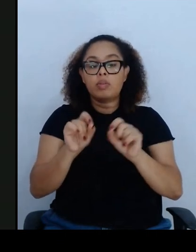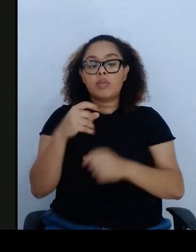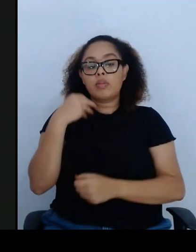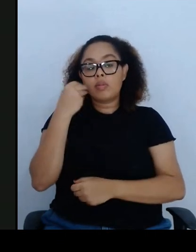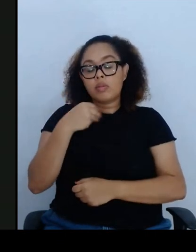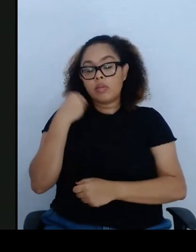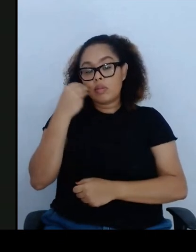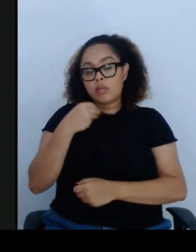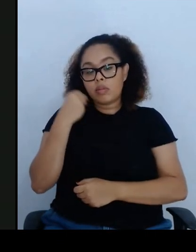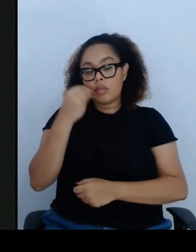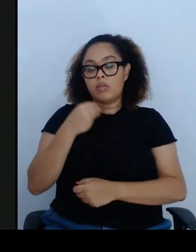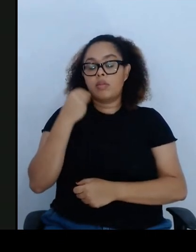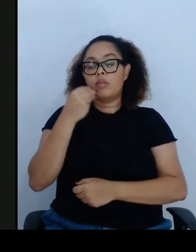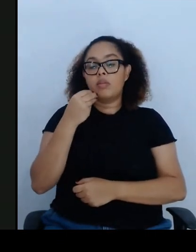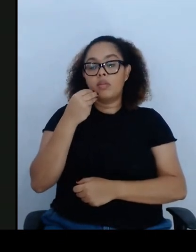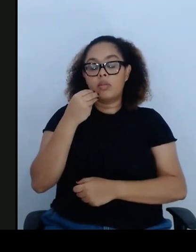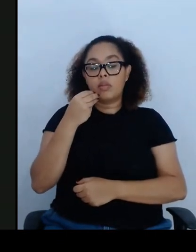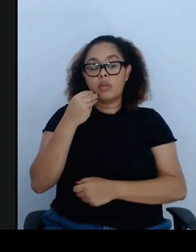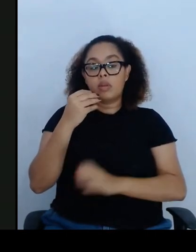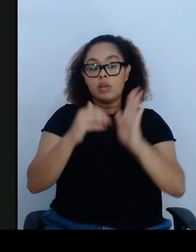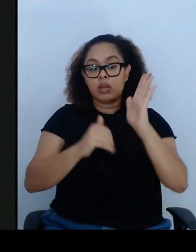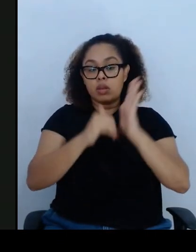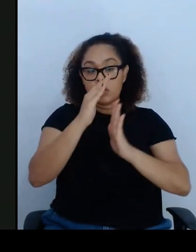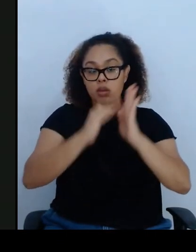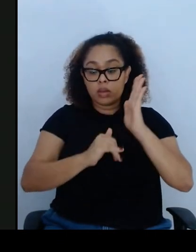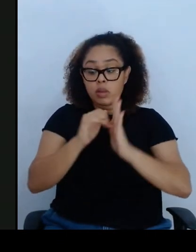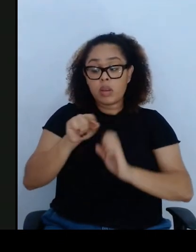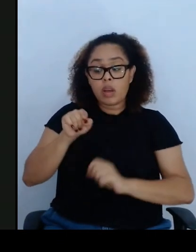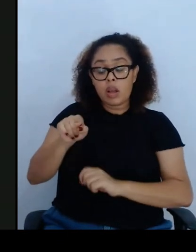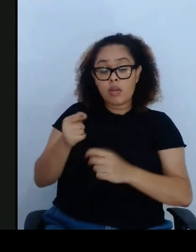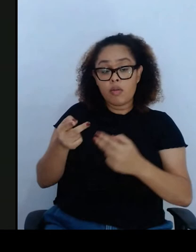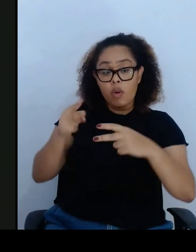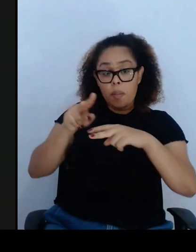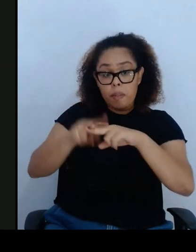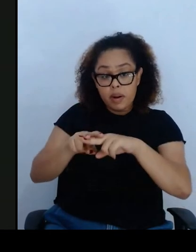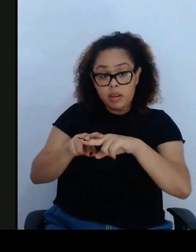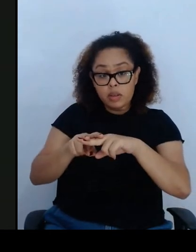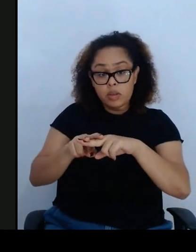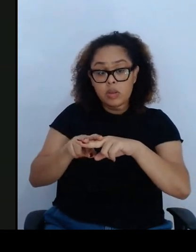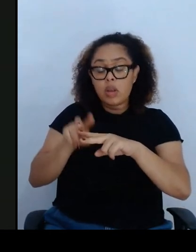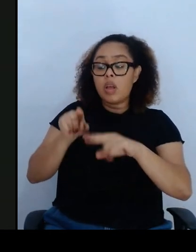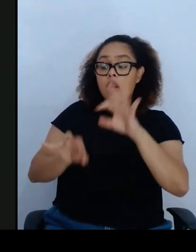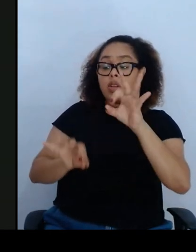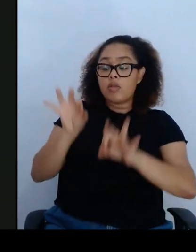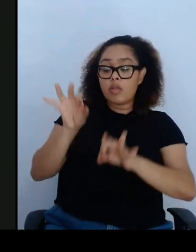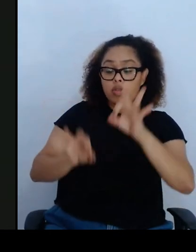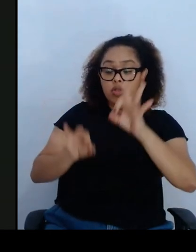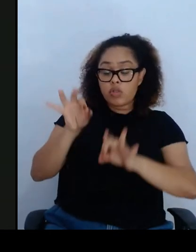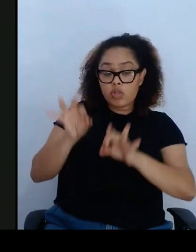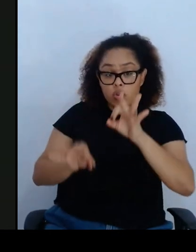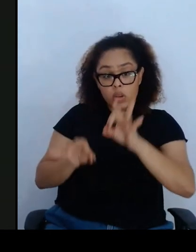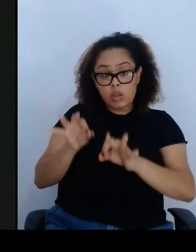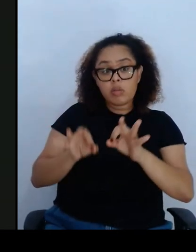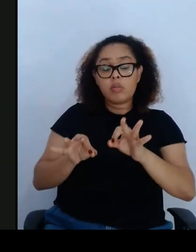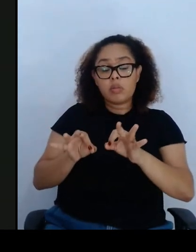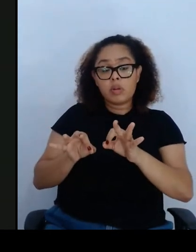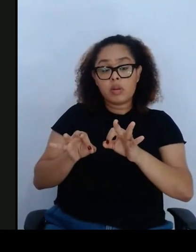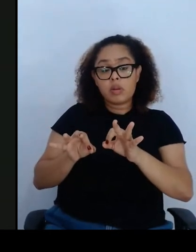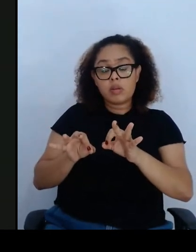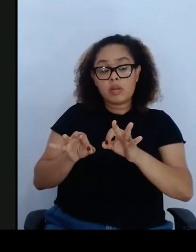leva a essas pinturas então ele foi preso ele foi julgado pela corte Marcial e